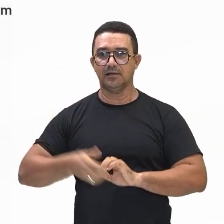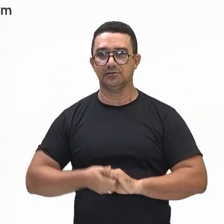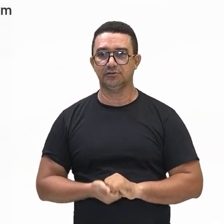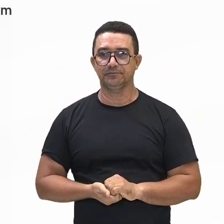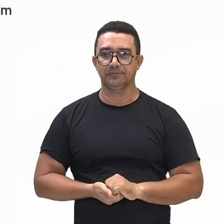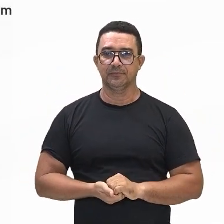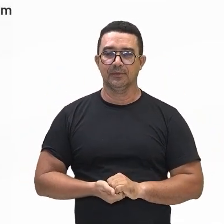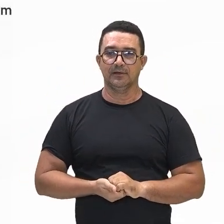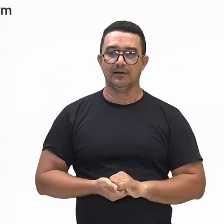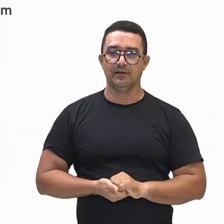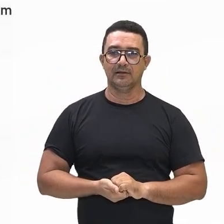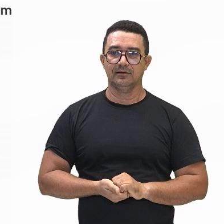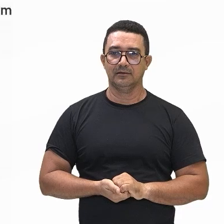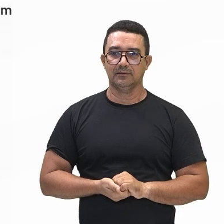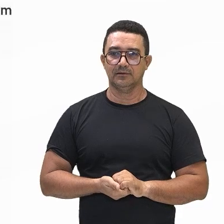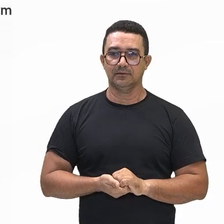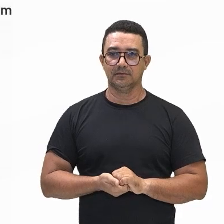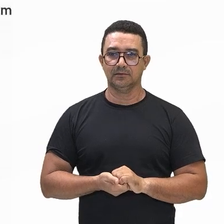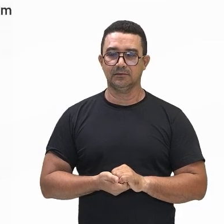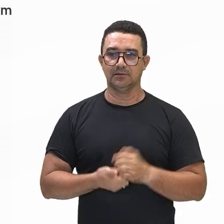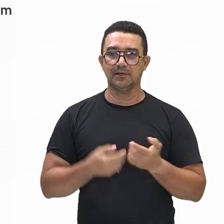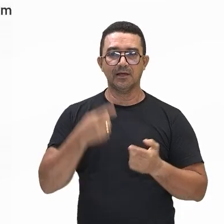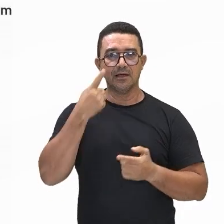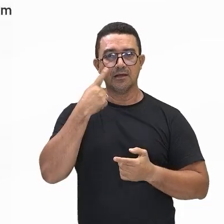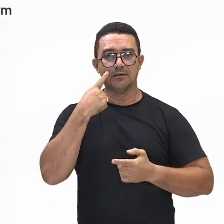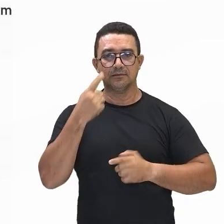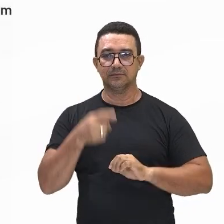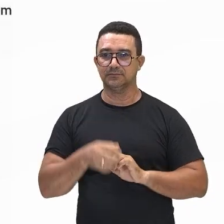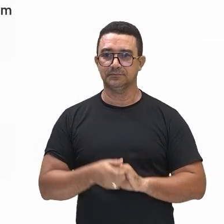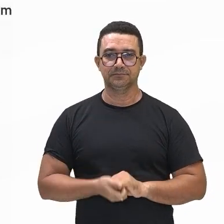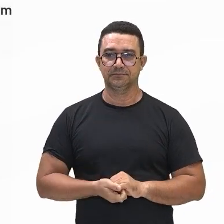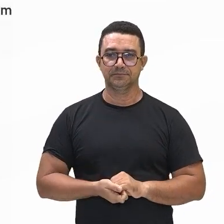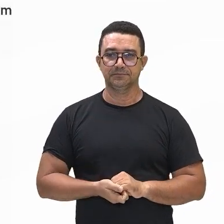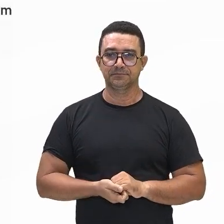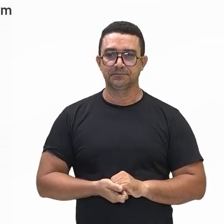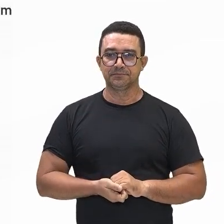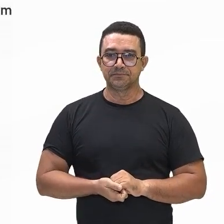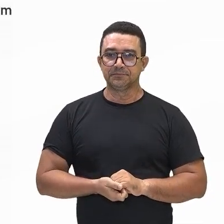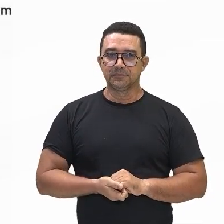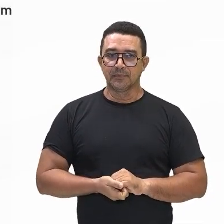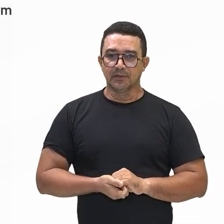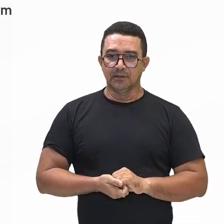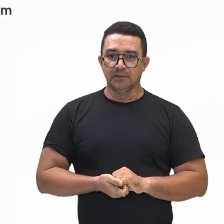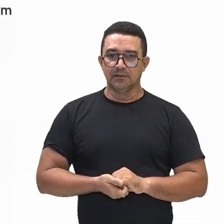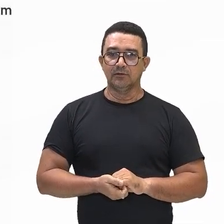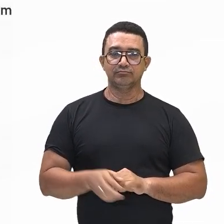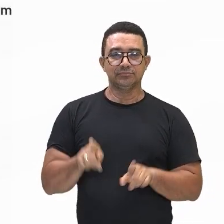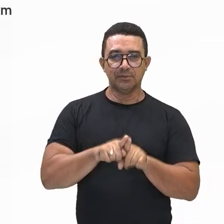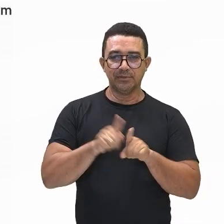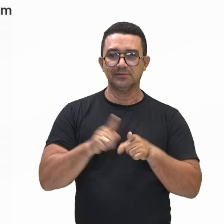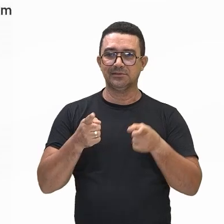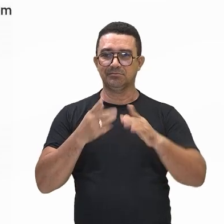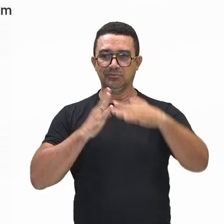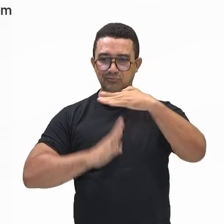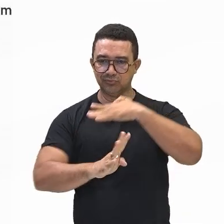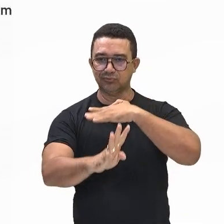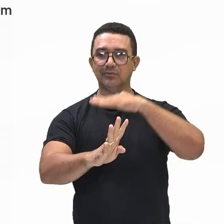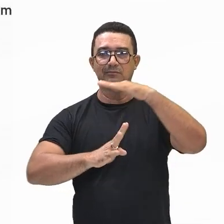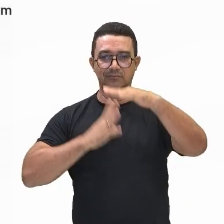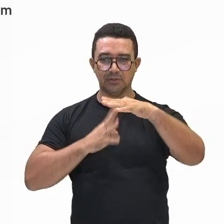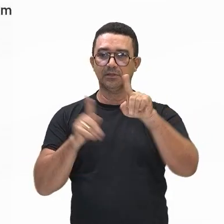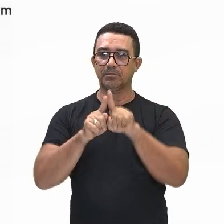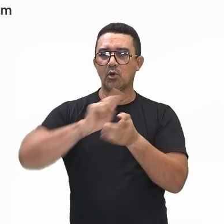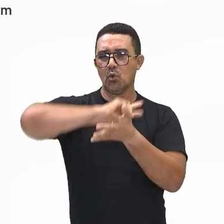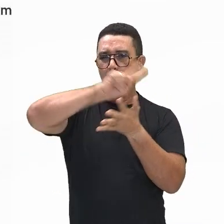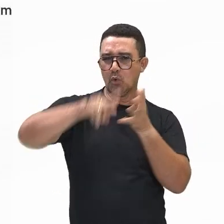diversidade étnica, essa movimentação de pessoas, movimentação migratória e outros